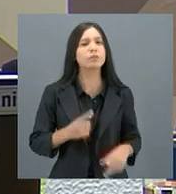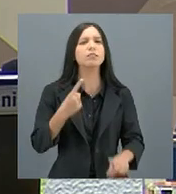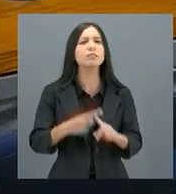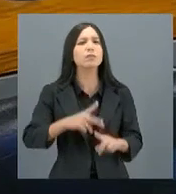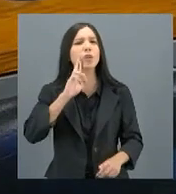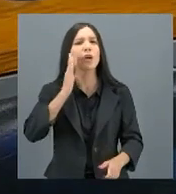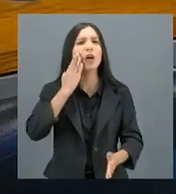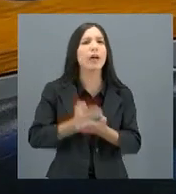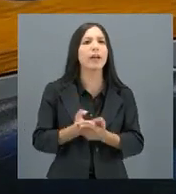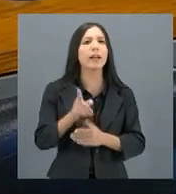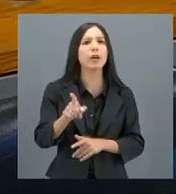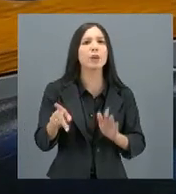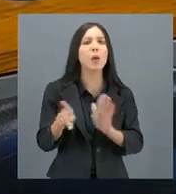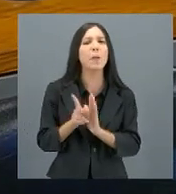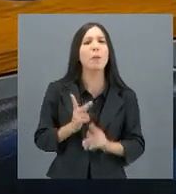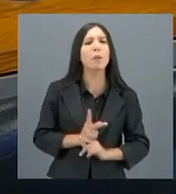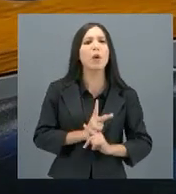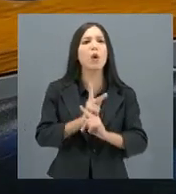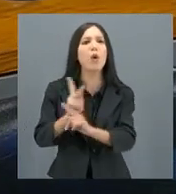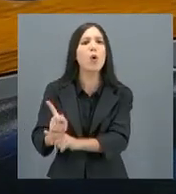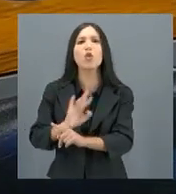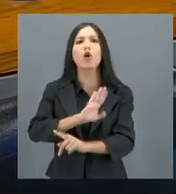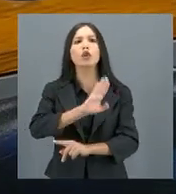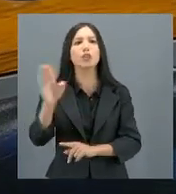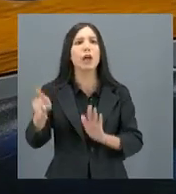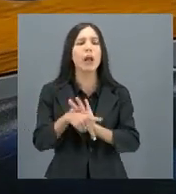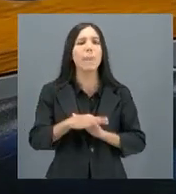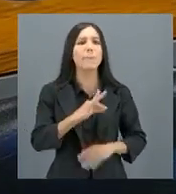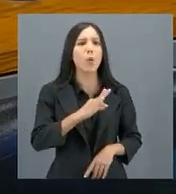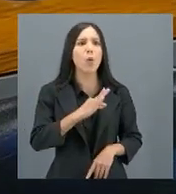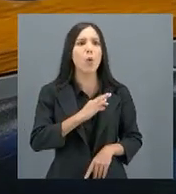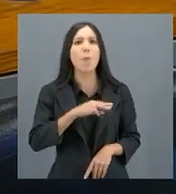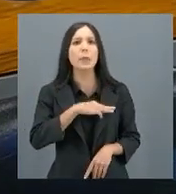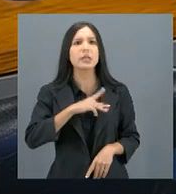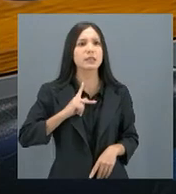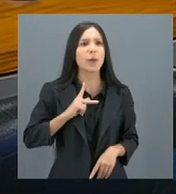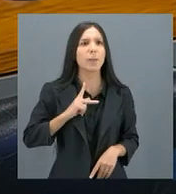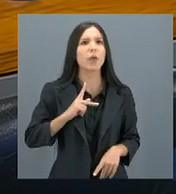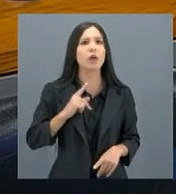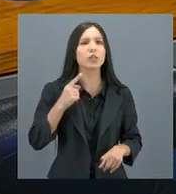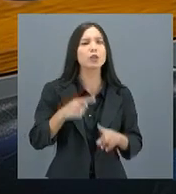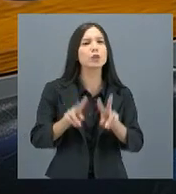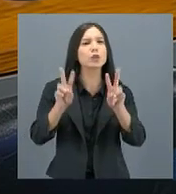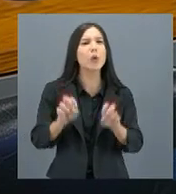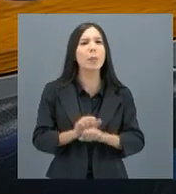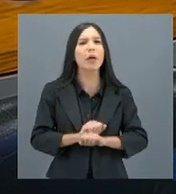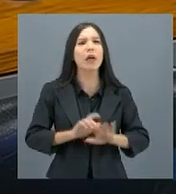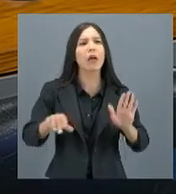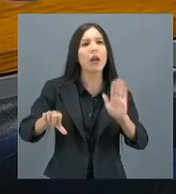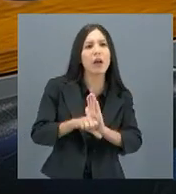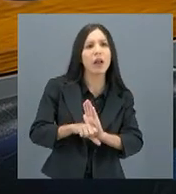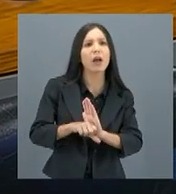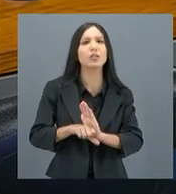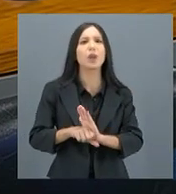senhor acredita que ele o procurou e não diretamente a polícia ou o Ministério Público, já que se tratava claramente de um crime